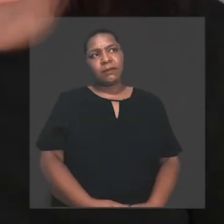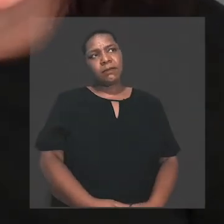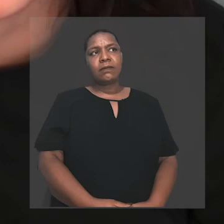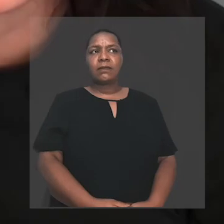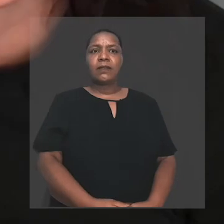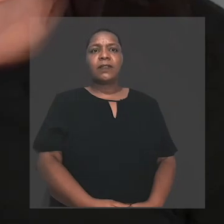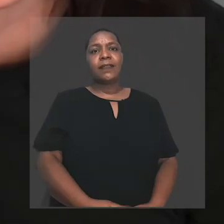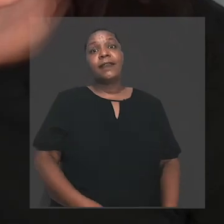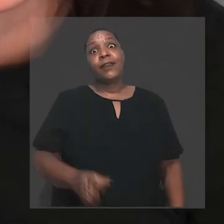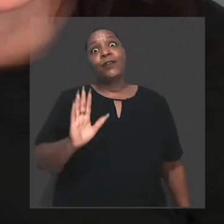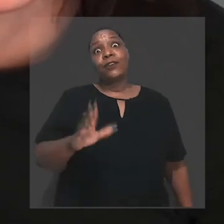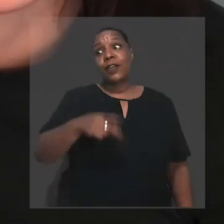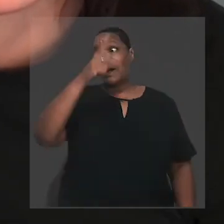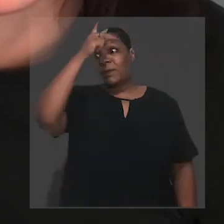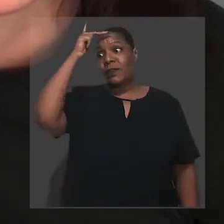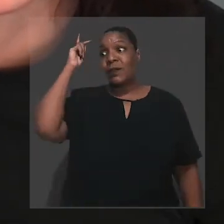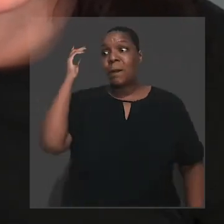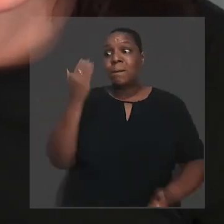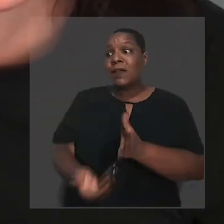Eu já perdi gente sem nem falar oi.